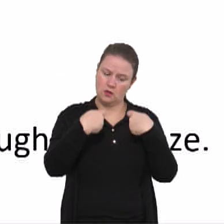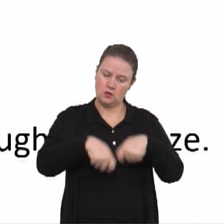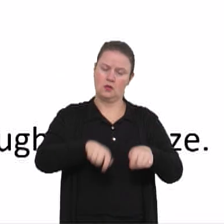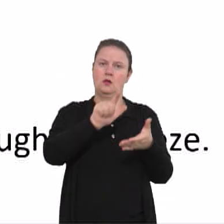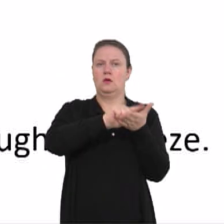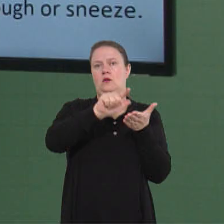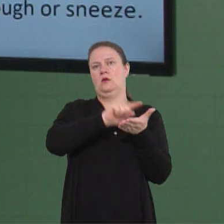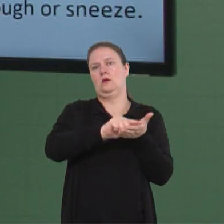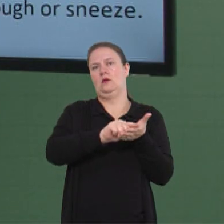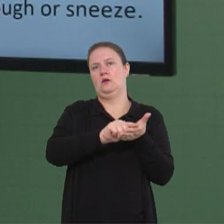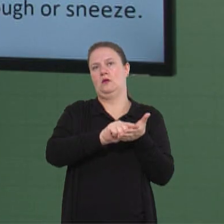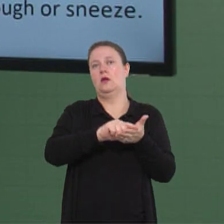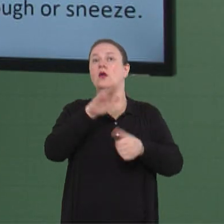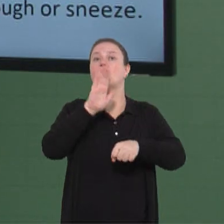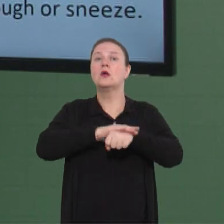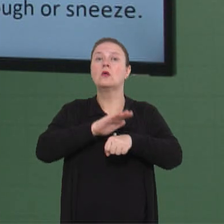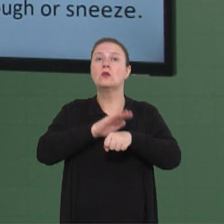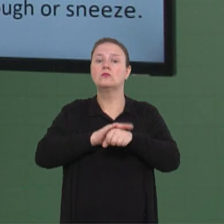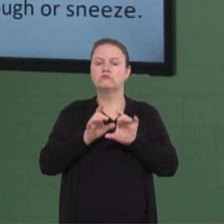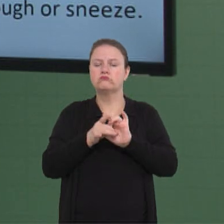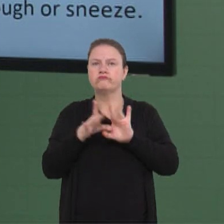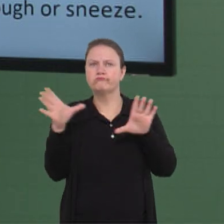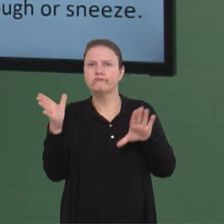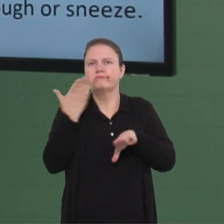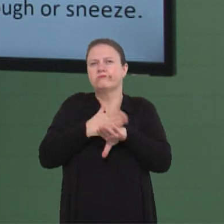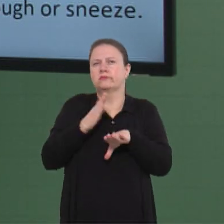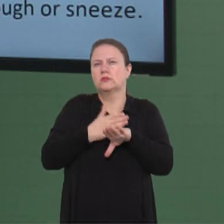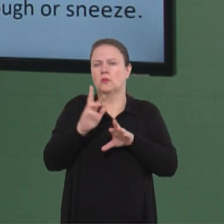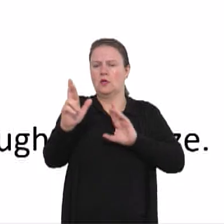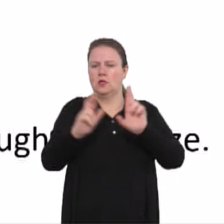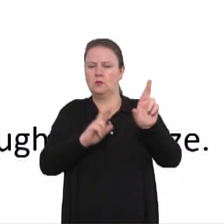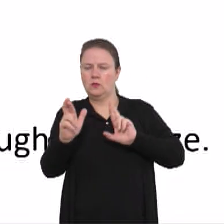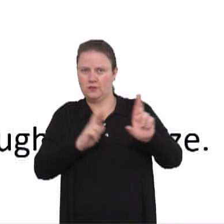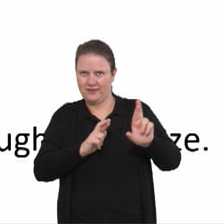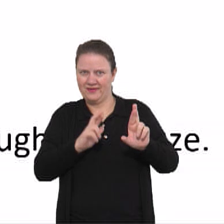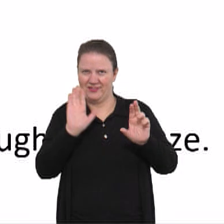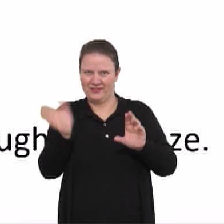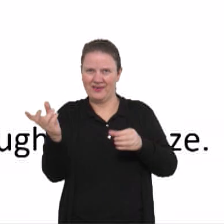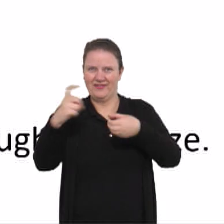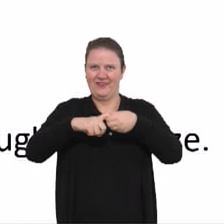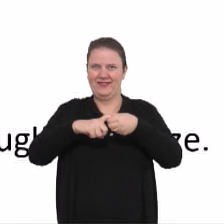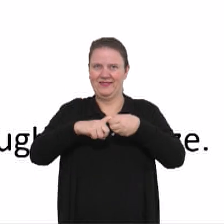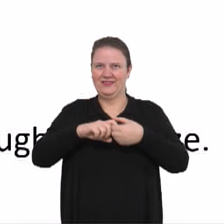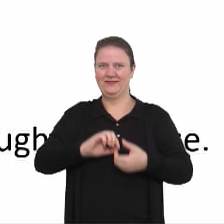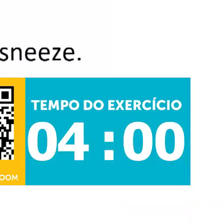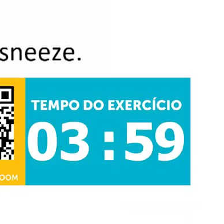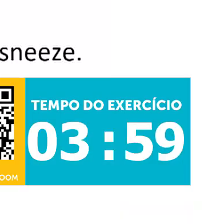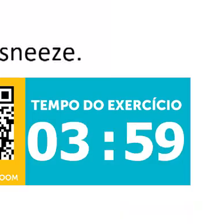desinfetar então vou dar um tempinho para vocês poderem responder as próximas vamos lá